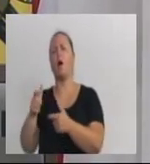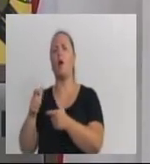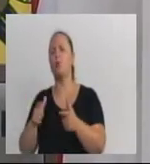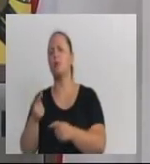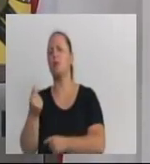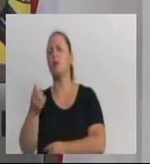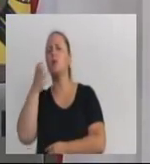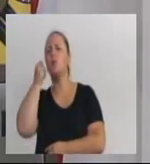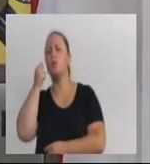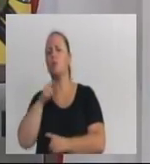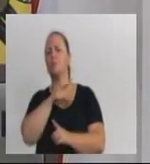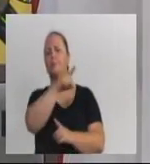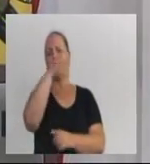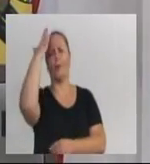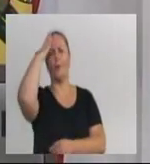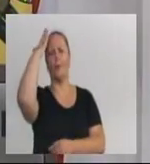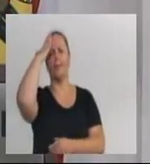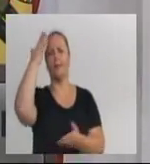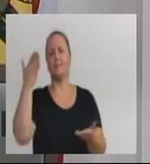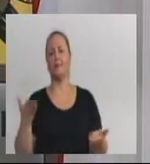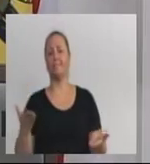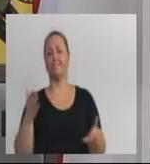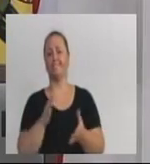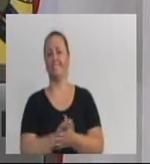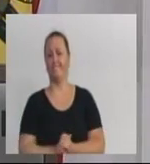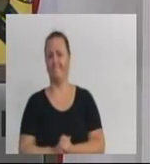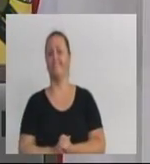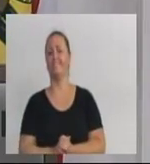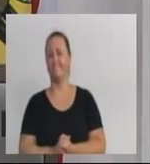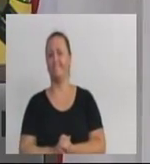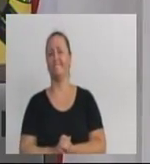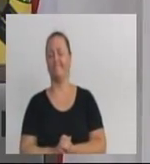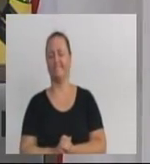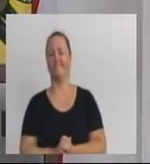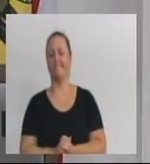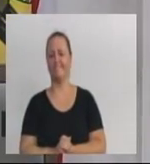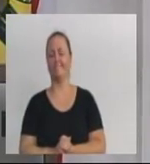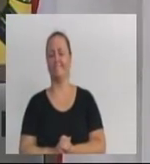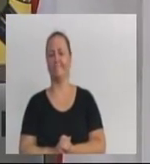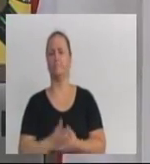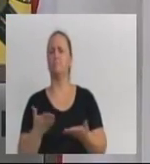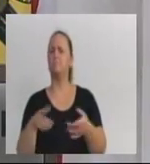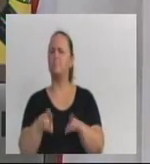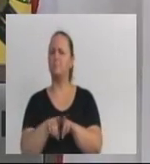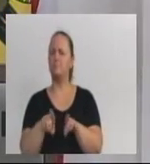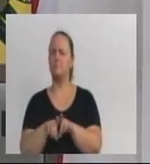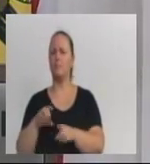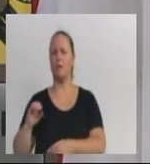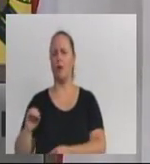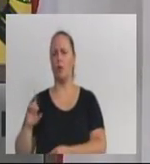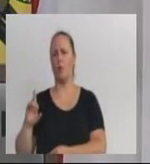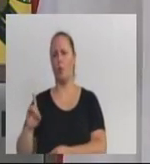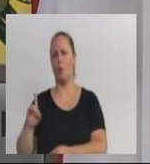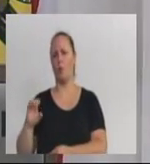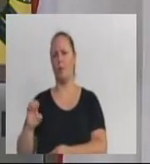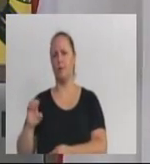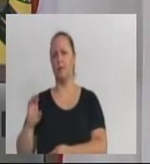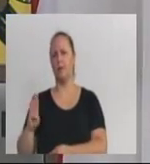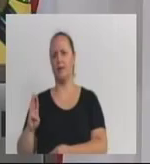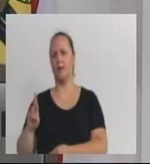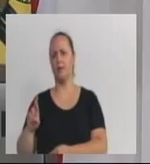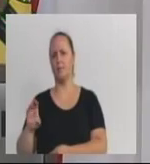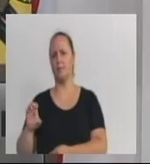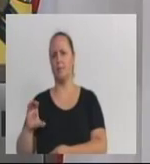São José dos Pinhais, segundo informações, inclusive, para um sonegador. A Odebrecht veio para cá, o recurso da